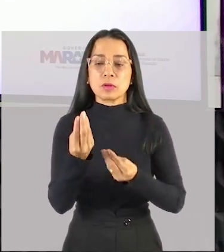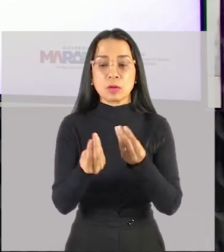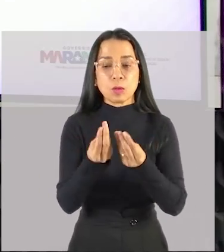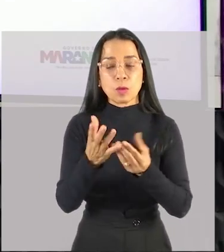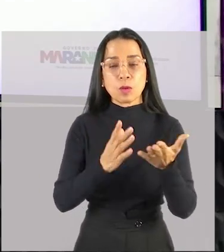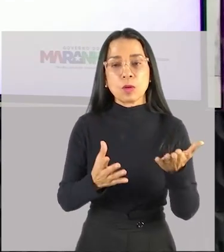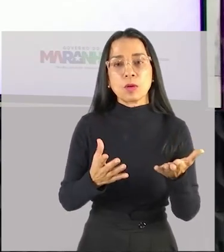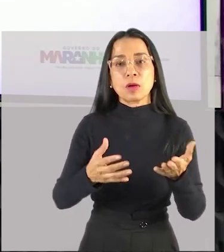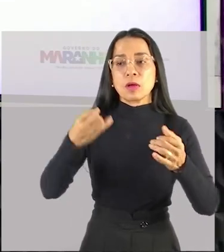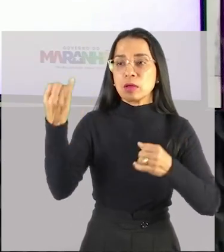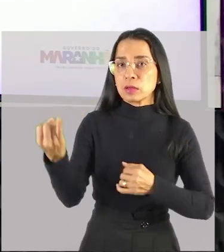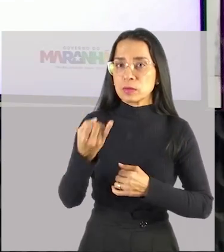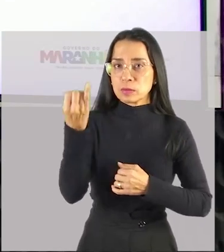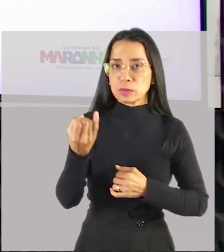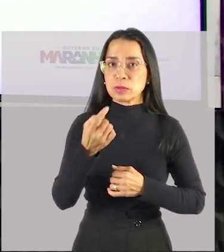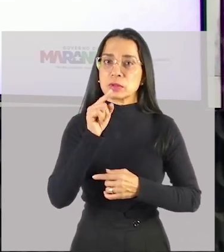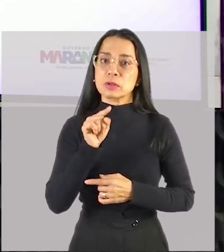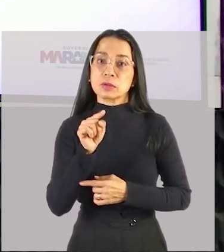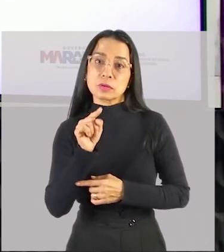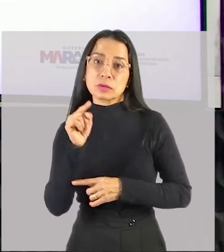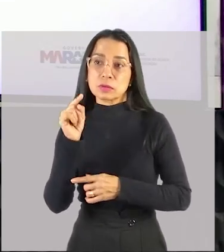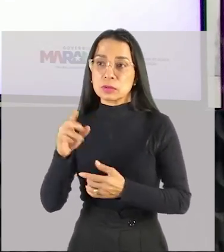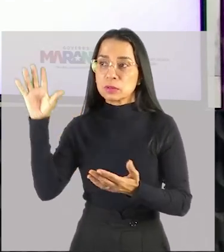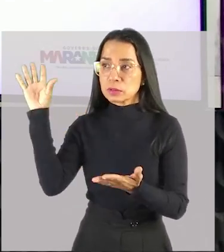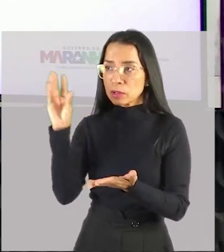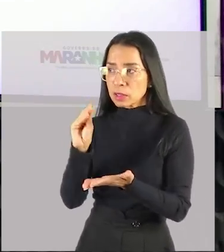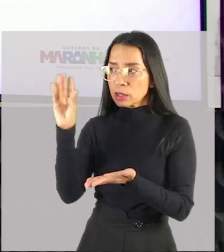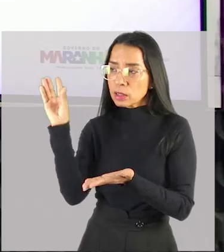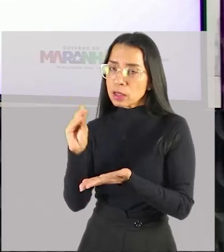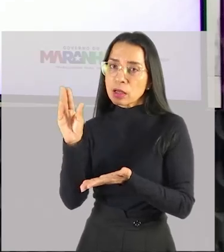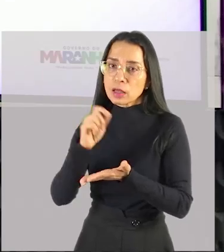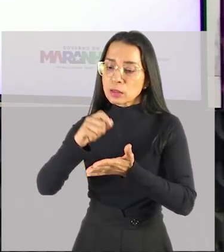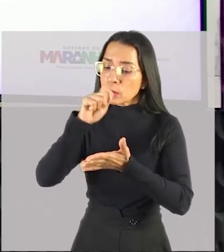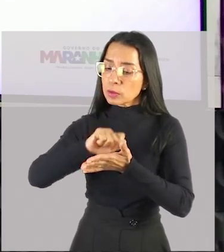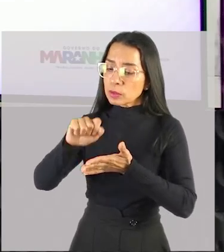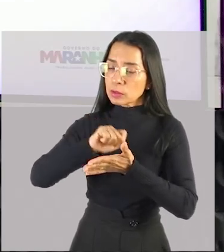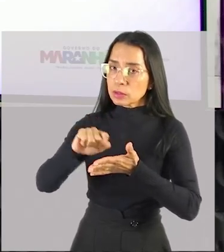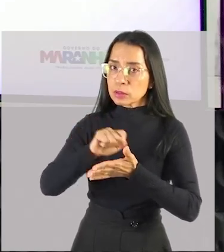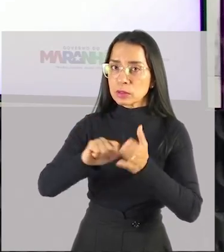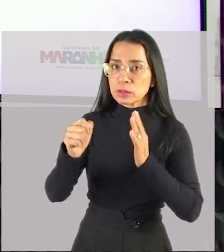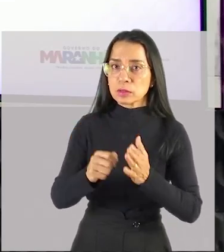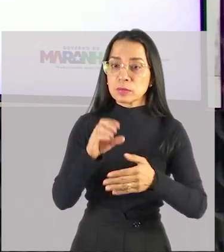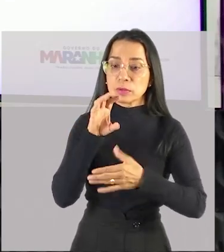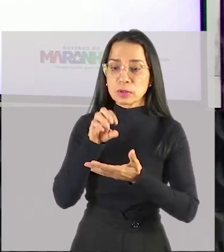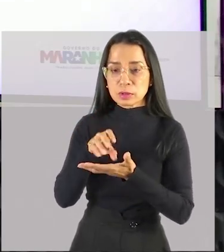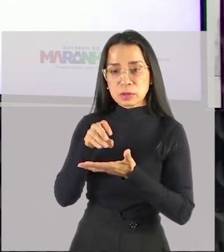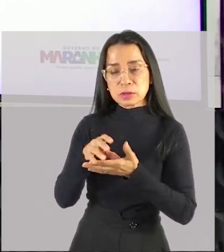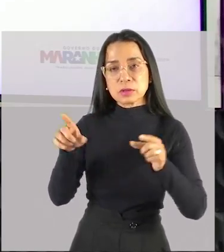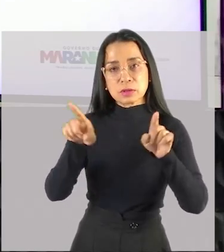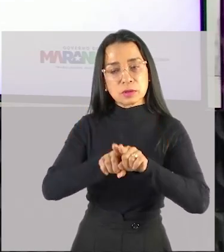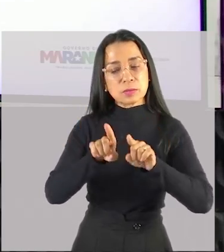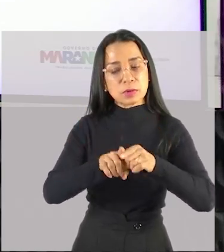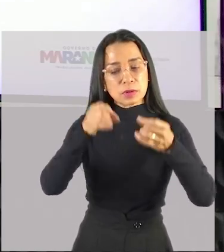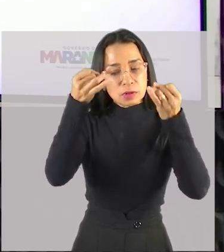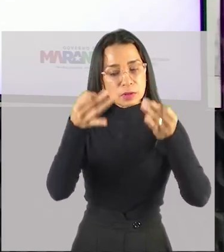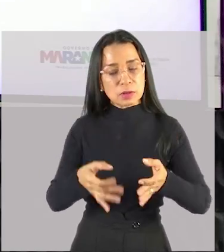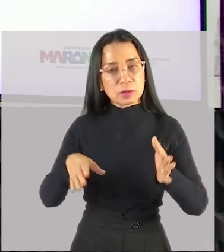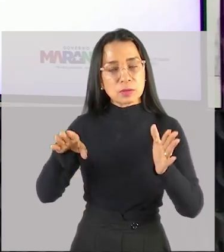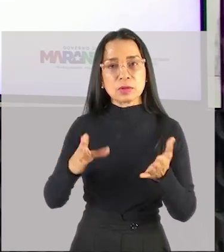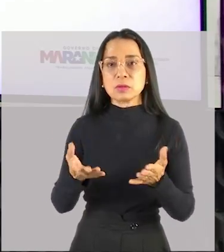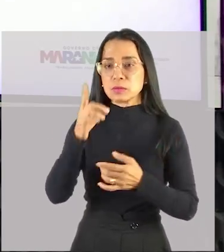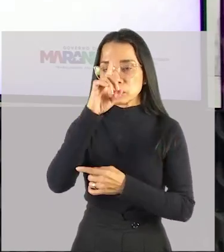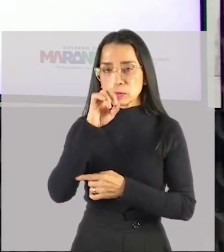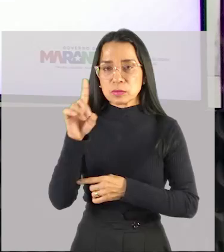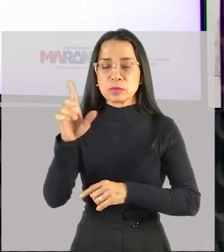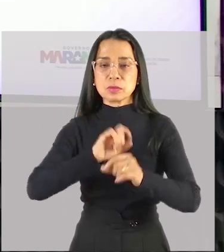Então, é fundamental que vocês anotem essas dicas e essas explicações que eu estou passando aqui para vocês, para que chegue no dia da